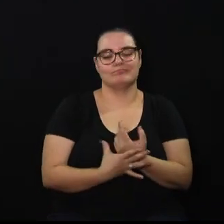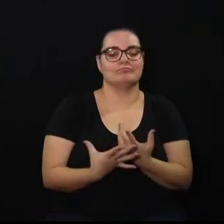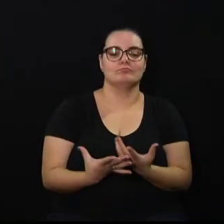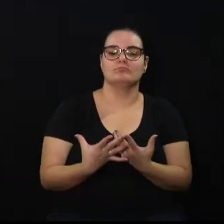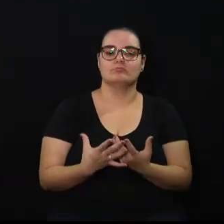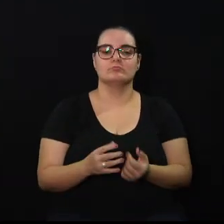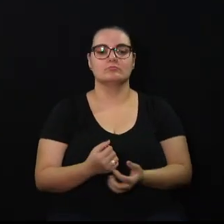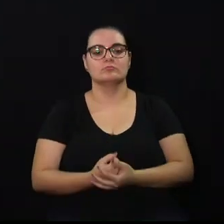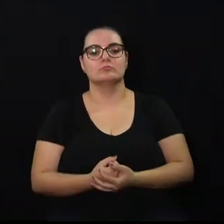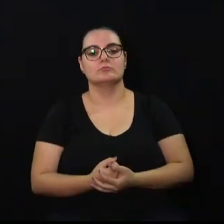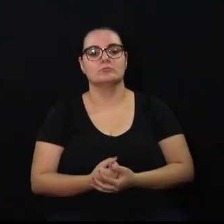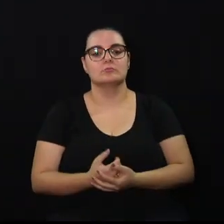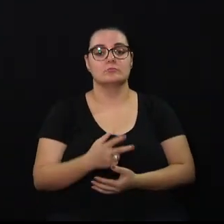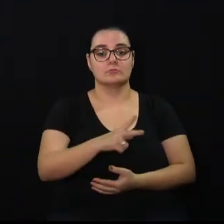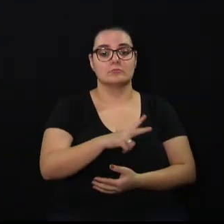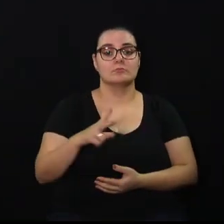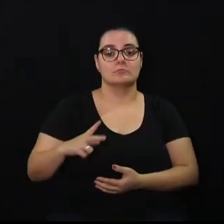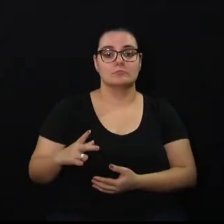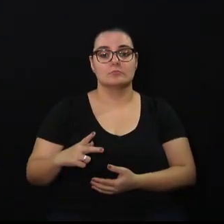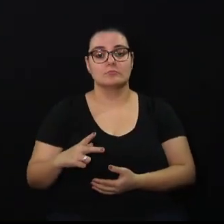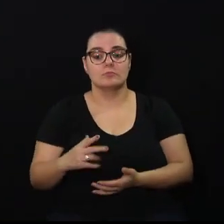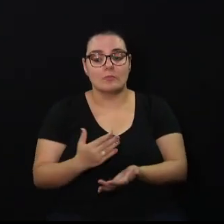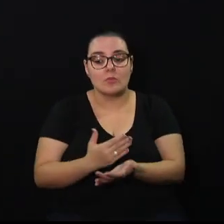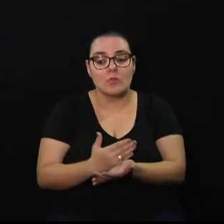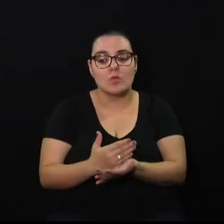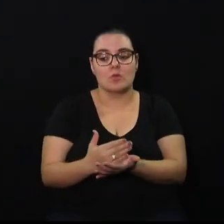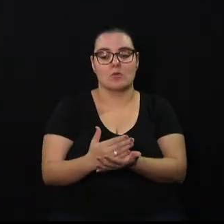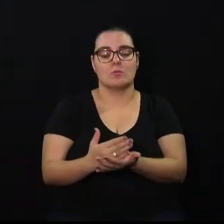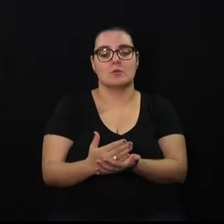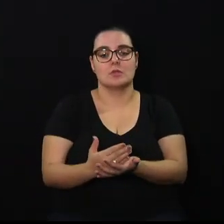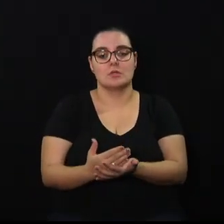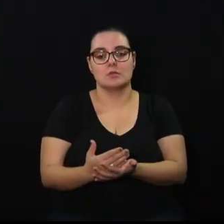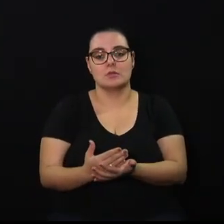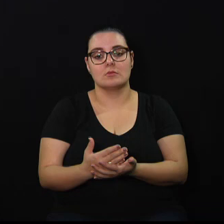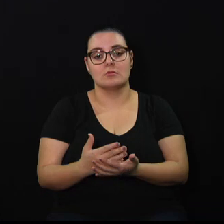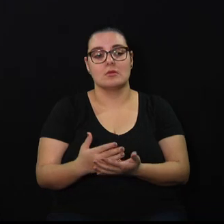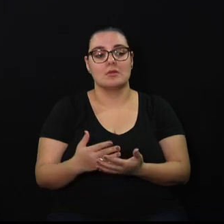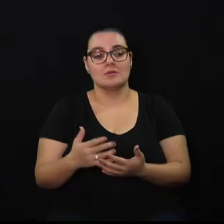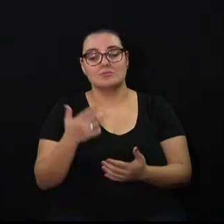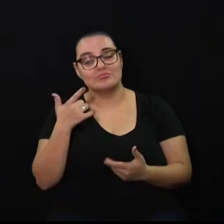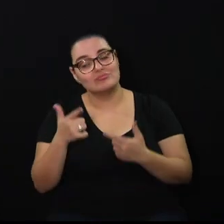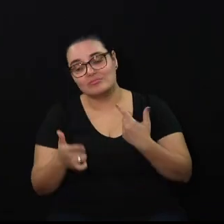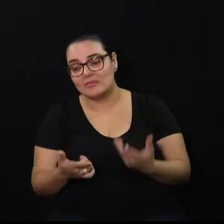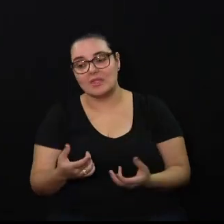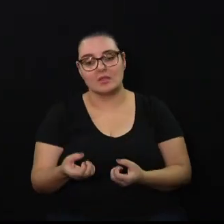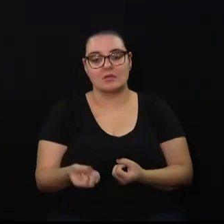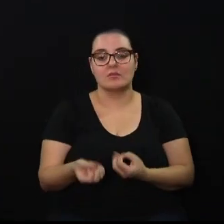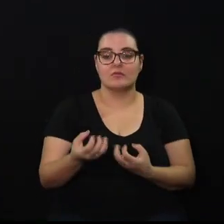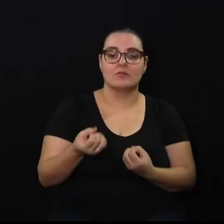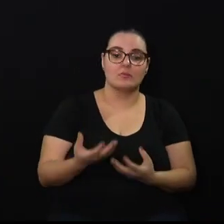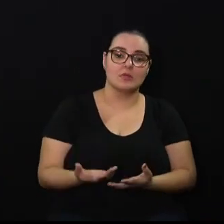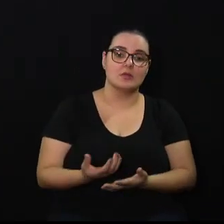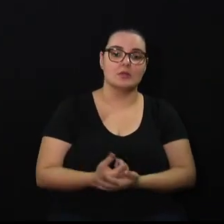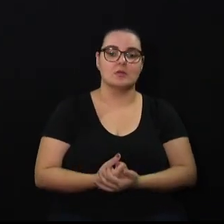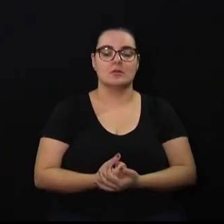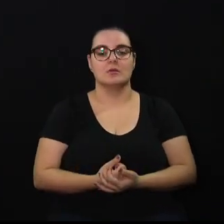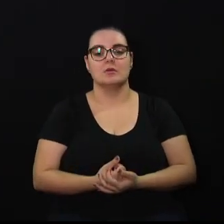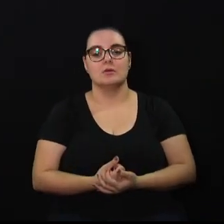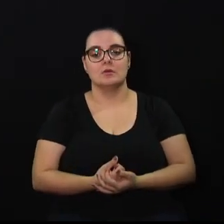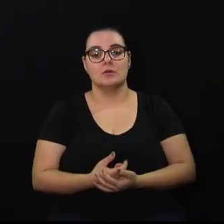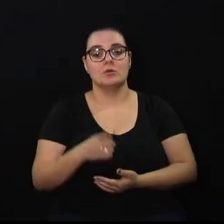manifestações clínicas sutis nos estados iniciais do autismo na precocidade a intervenção precoce permite ao paciente